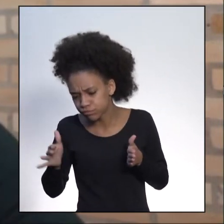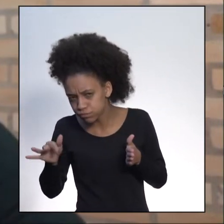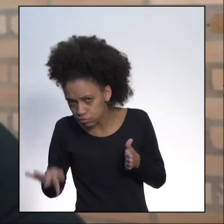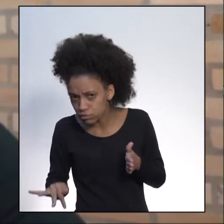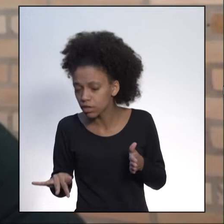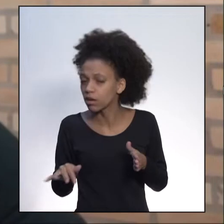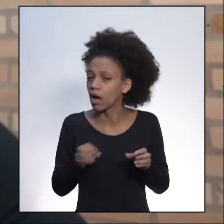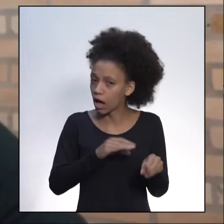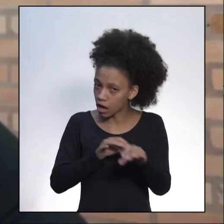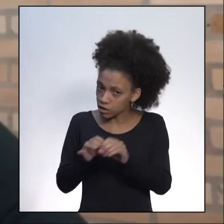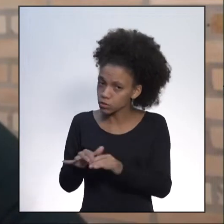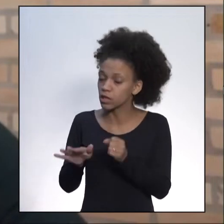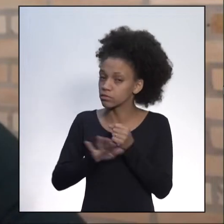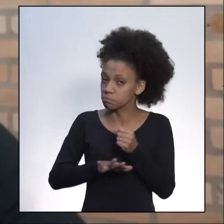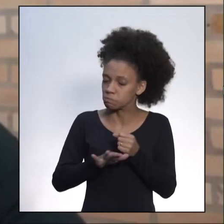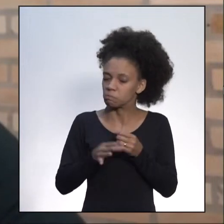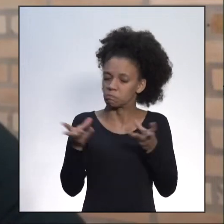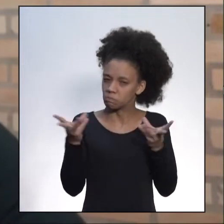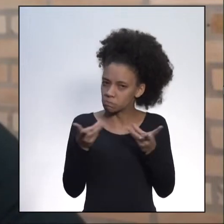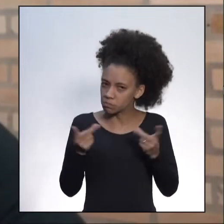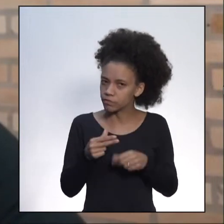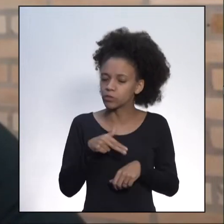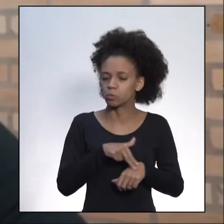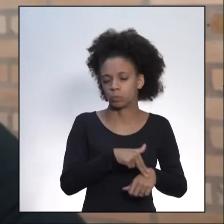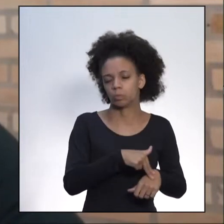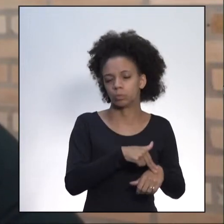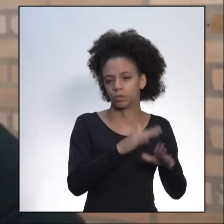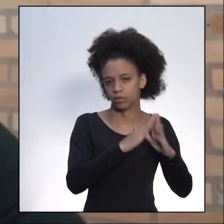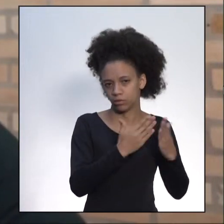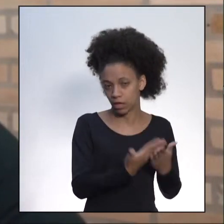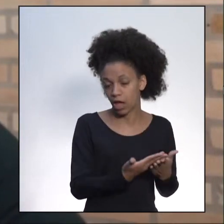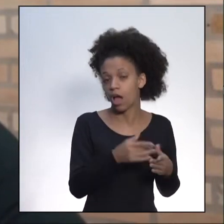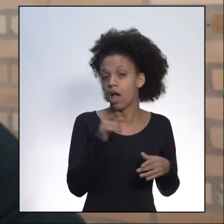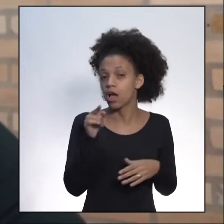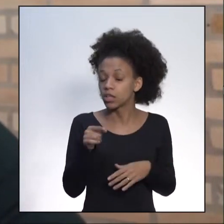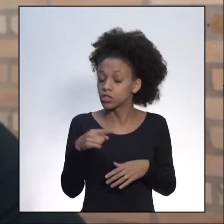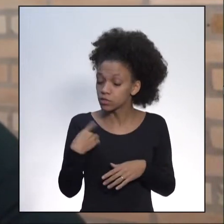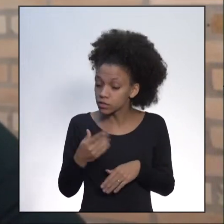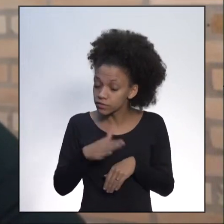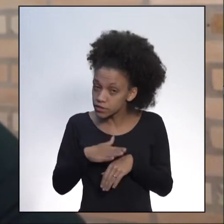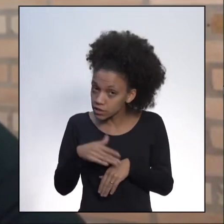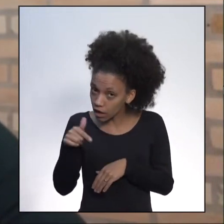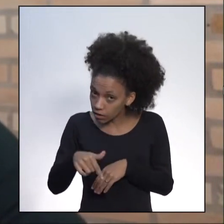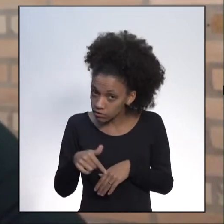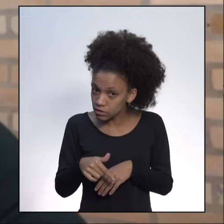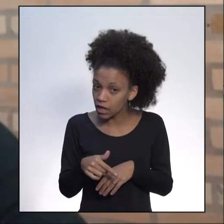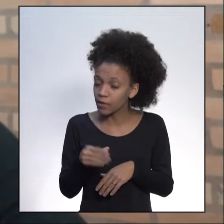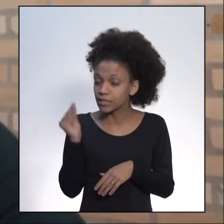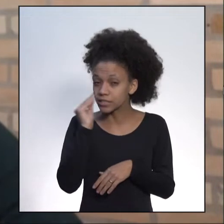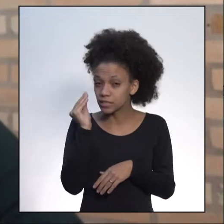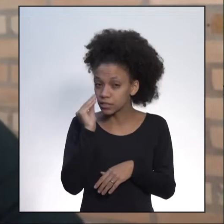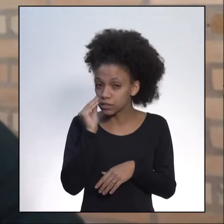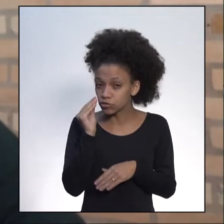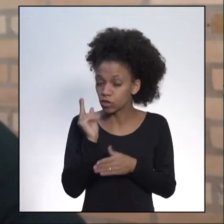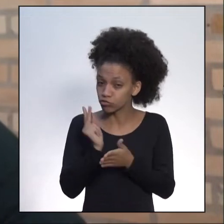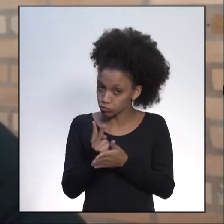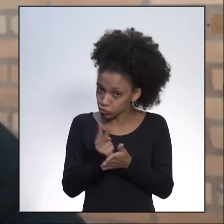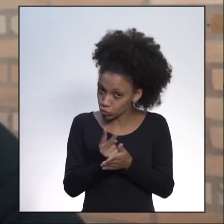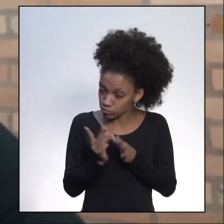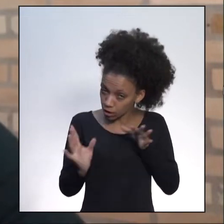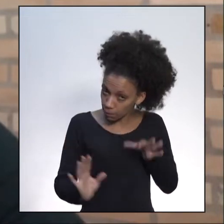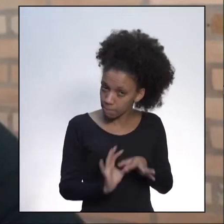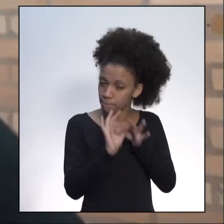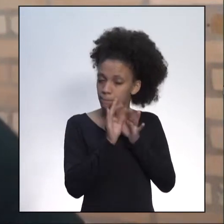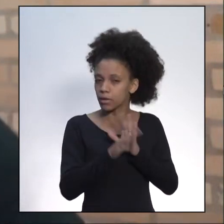é, por excelência, presencial. O que nós estamos fazendo aqui é uma tentativa de manter um vínculo